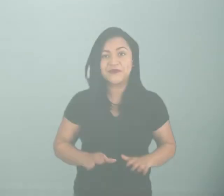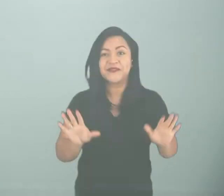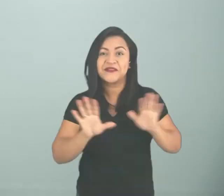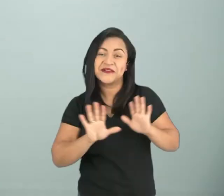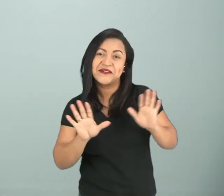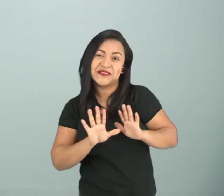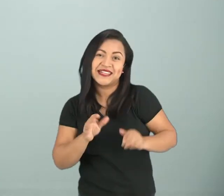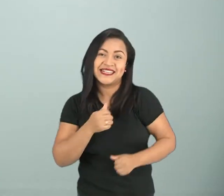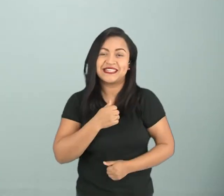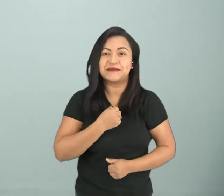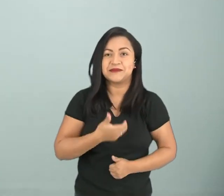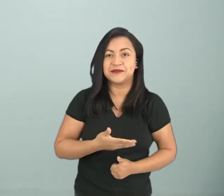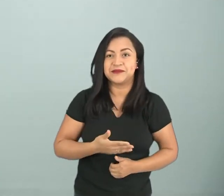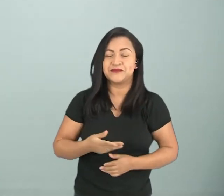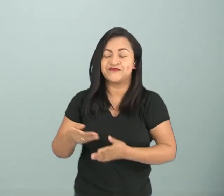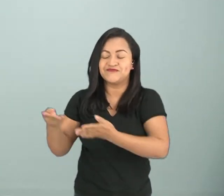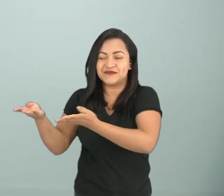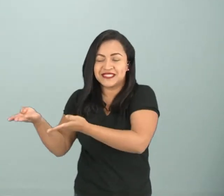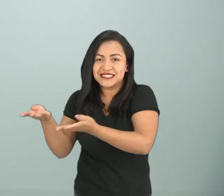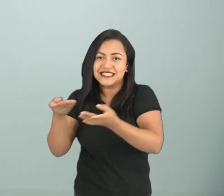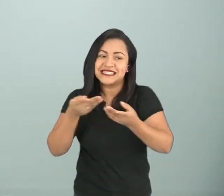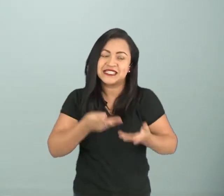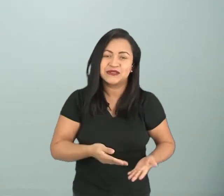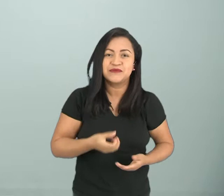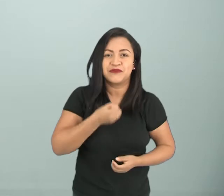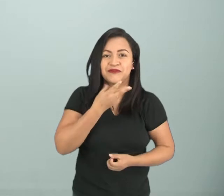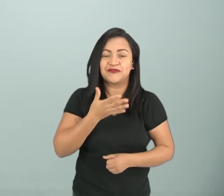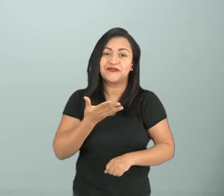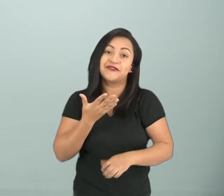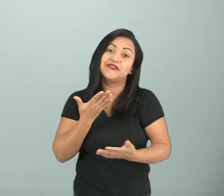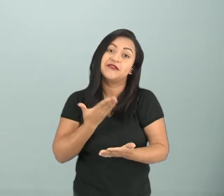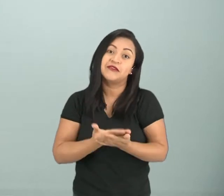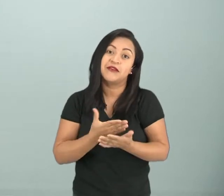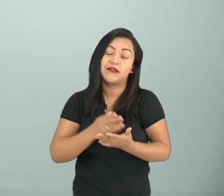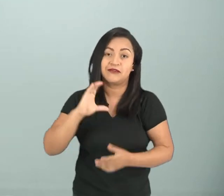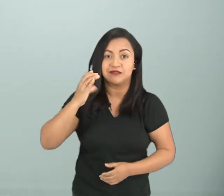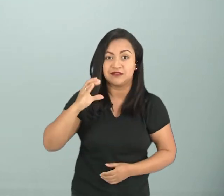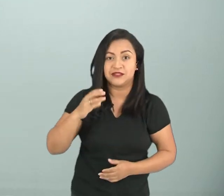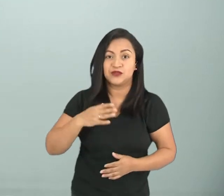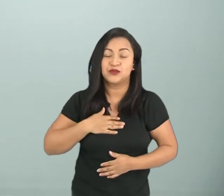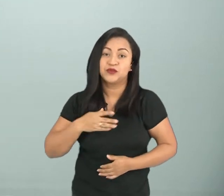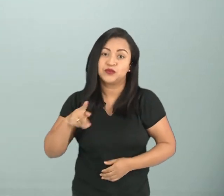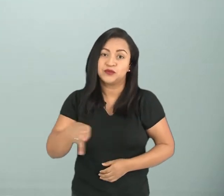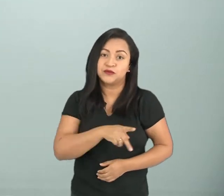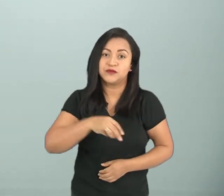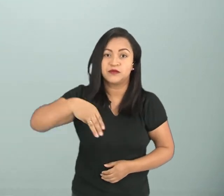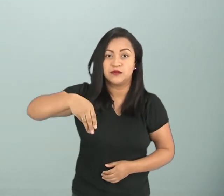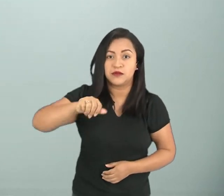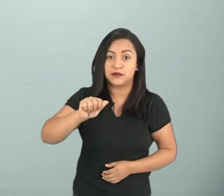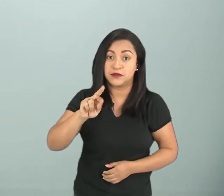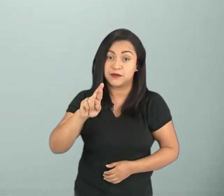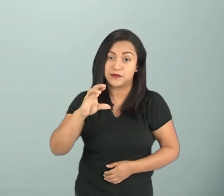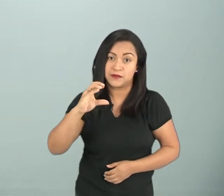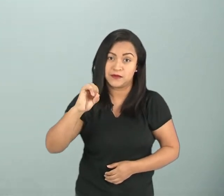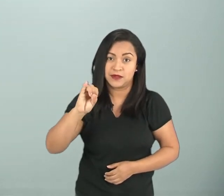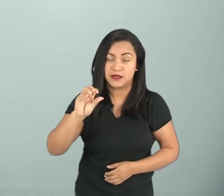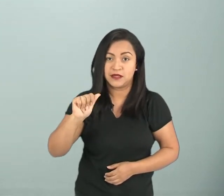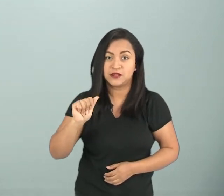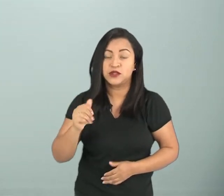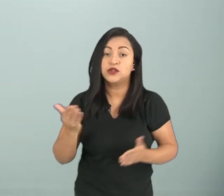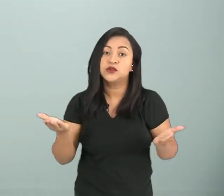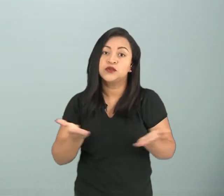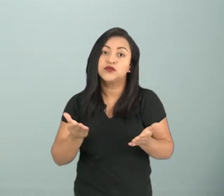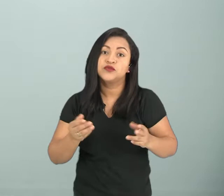Olá, pessoal! Sejam bem-vindos à aula de ciências. Eu sou a professora Márcia e na aula de hoje nós vamos falar sobre duas